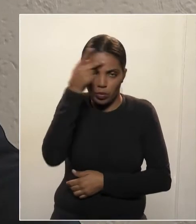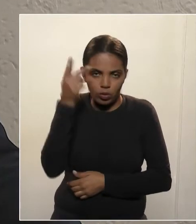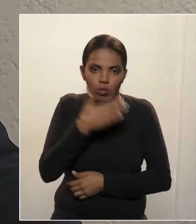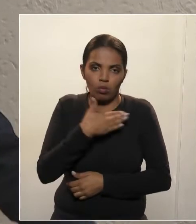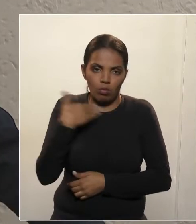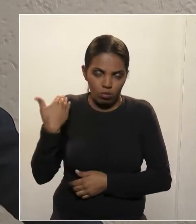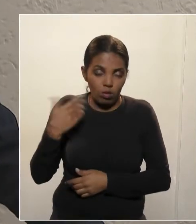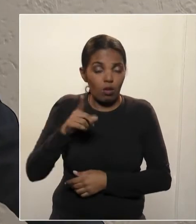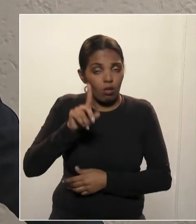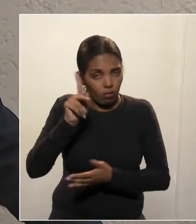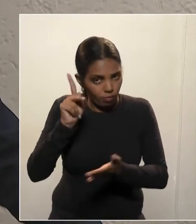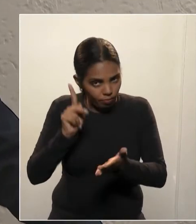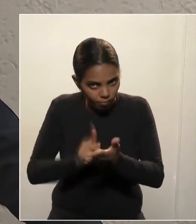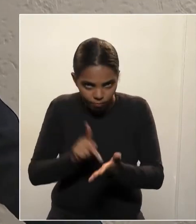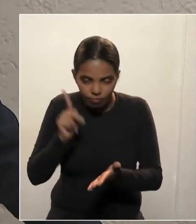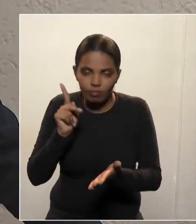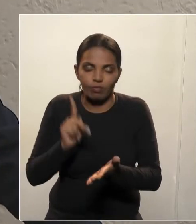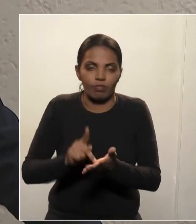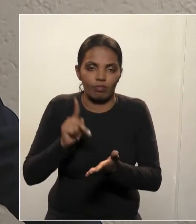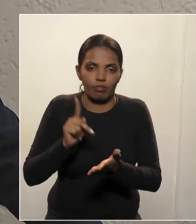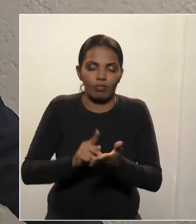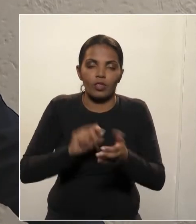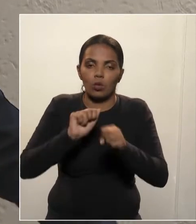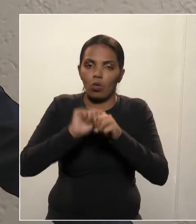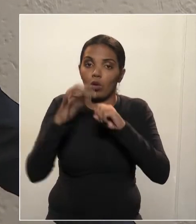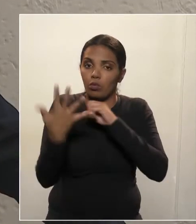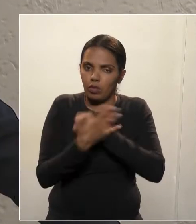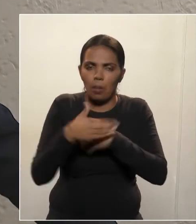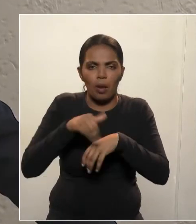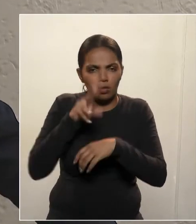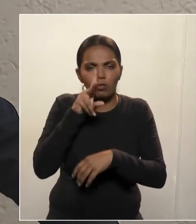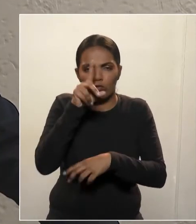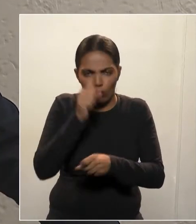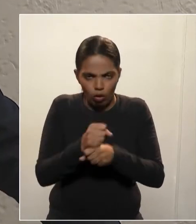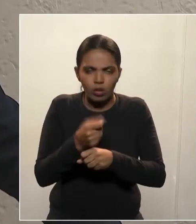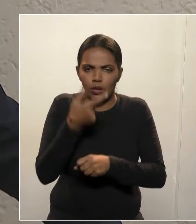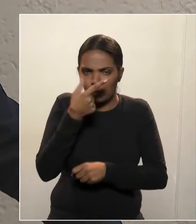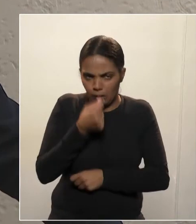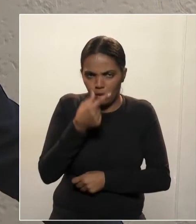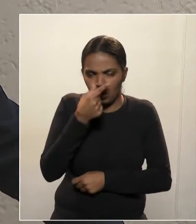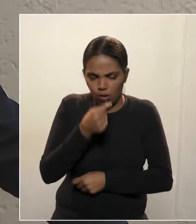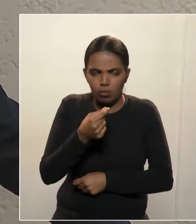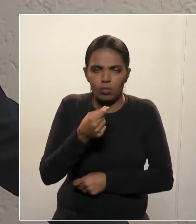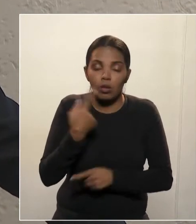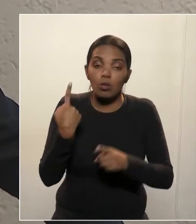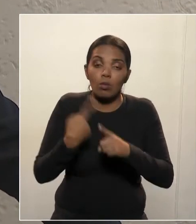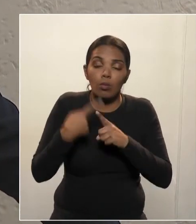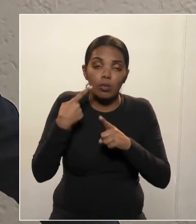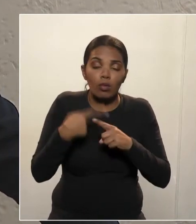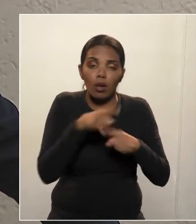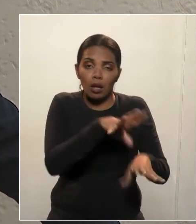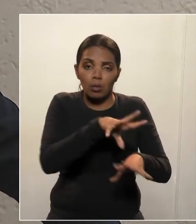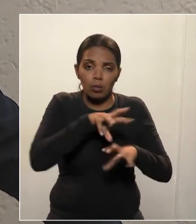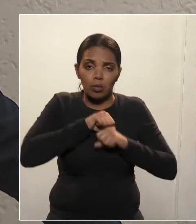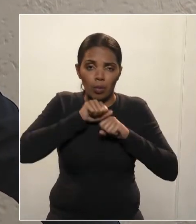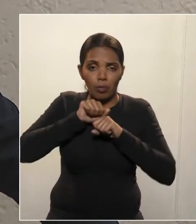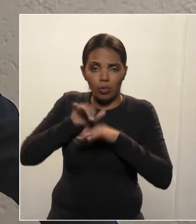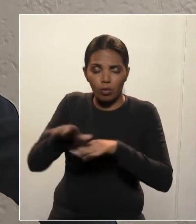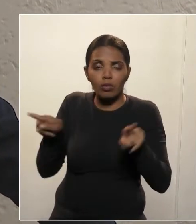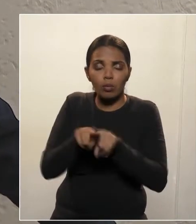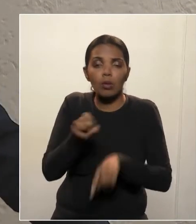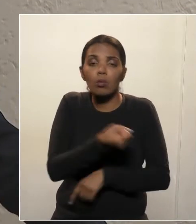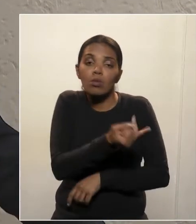verdade, isso já foi dito milhares de vezes, que o coronavírus é mais forte que o vírus da gripe em virtude do grau de contágio e taxa de